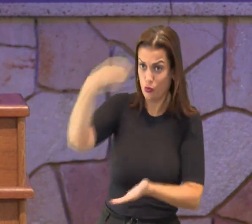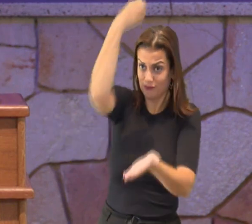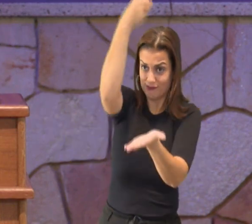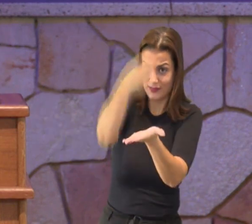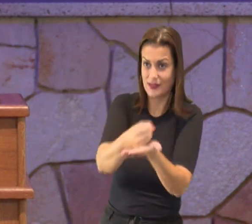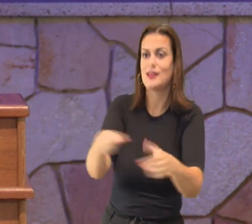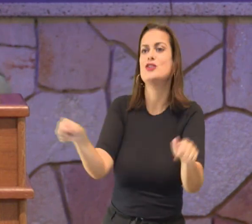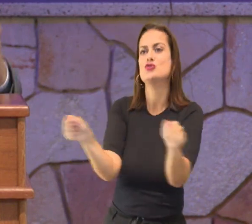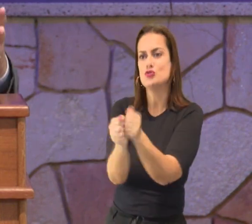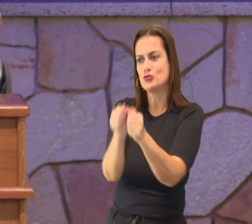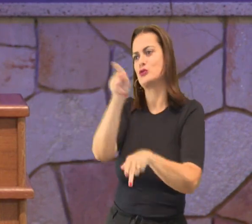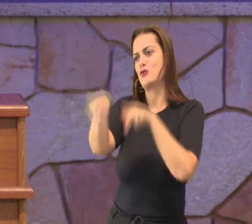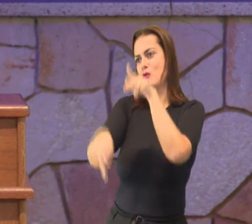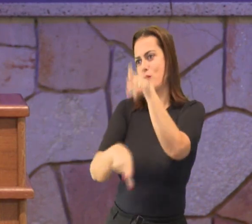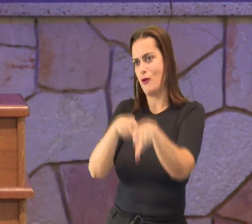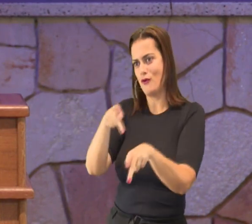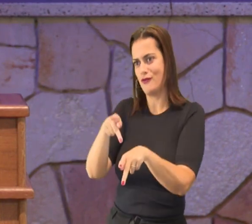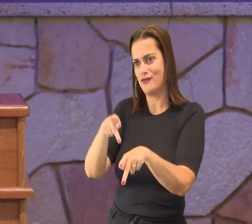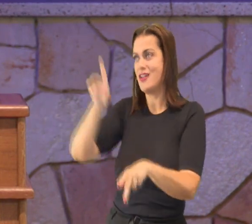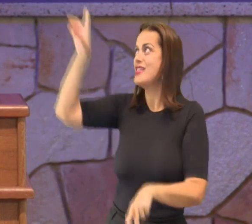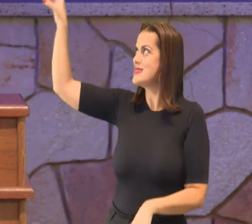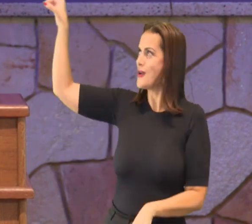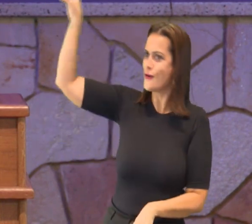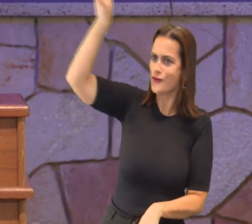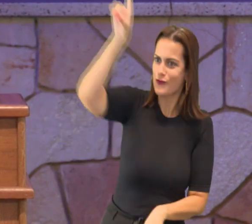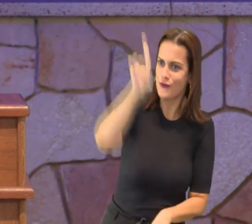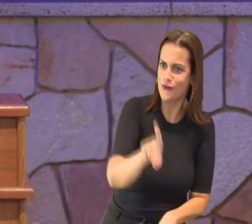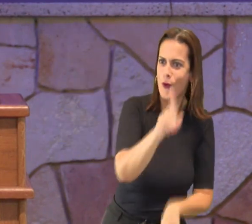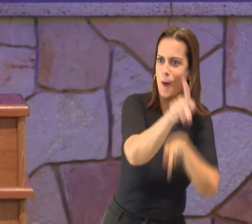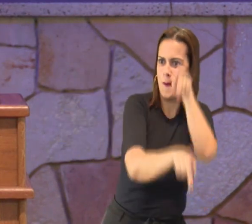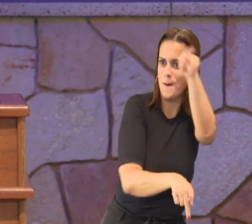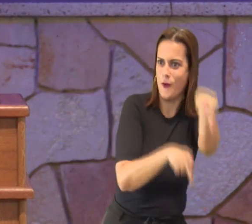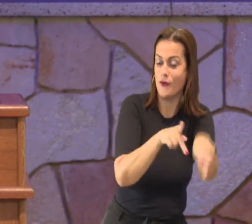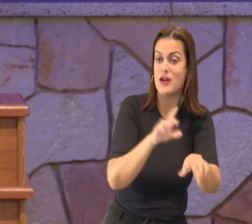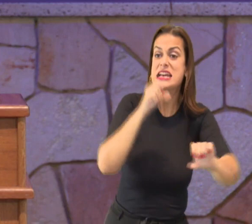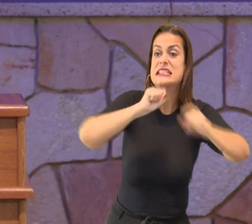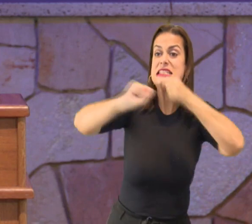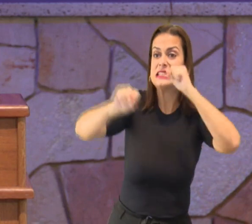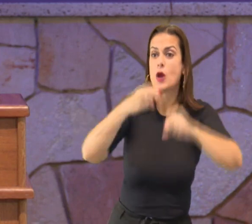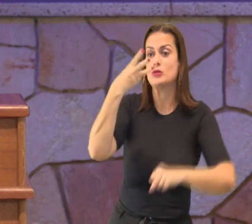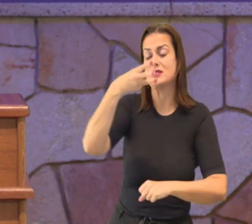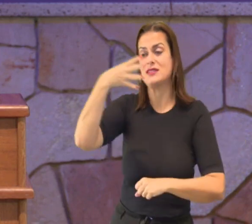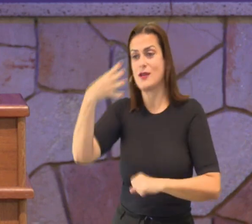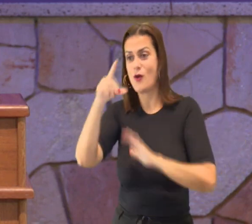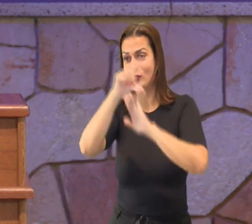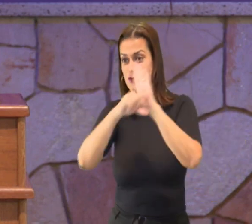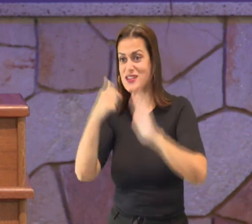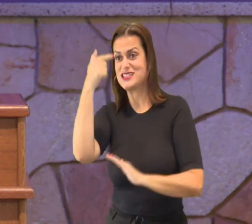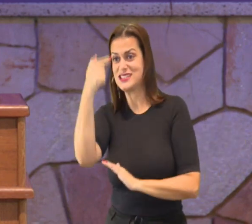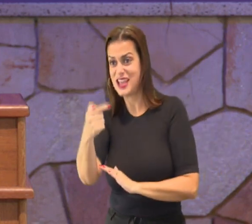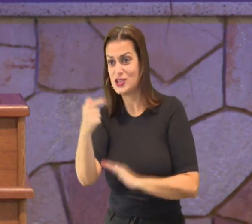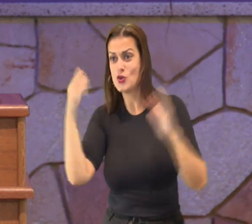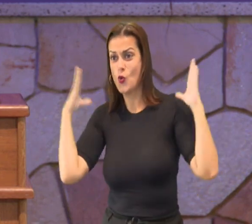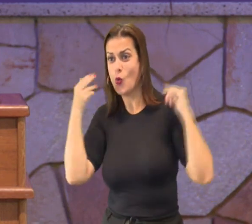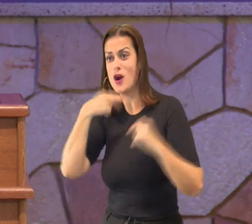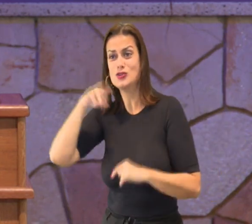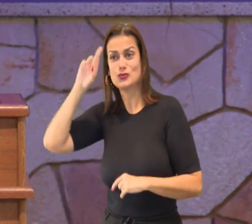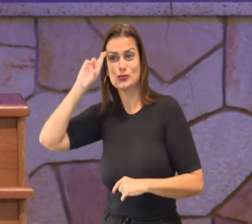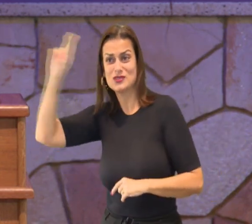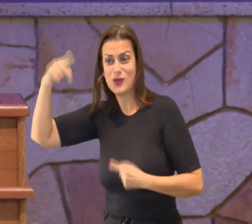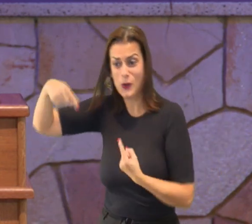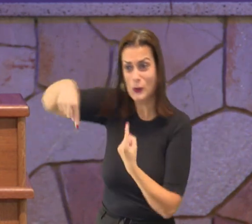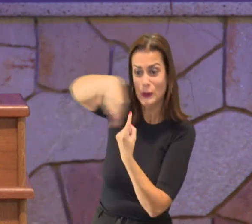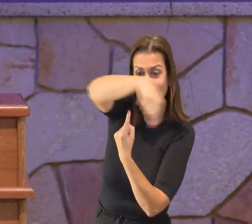presente com o seu povo, ele habitou com o seu povo. A Bíblia diz no Salmo 34, verso 7, que o anjo do Senhor acampa-se